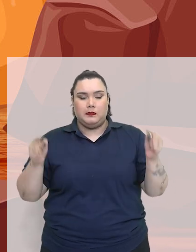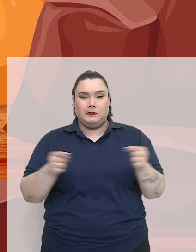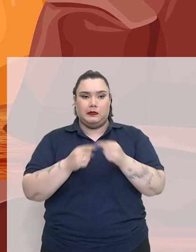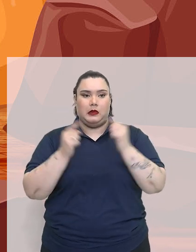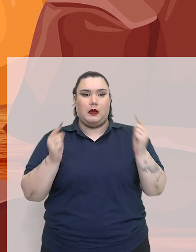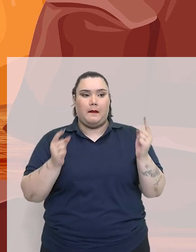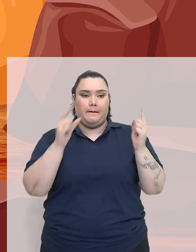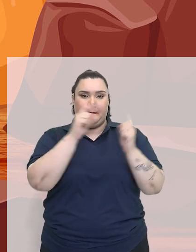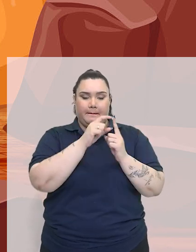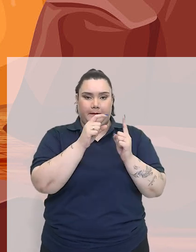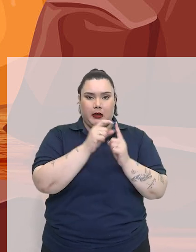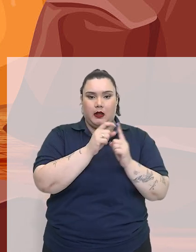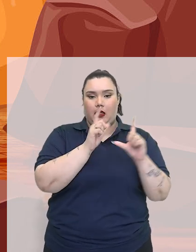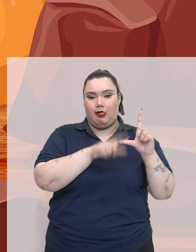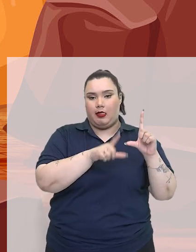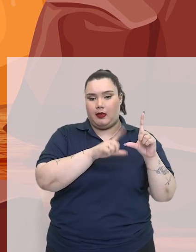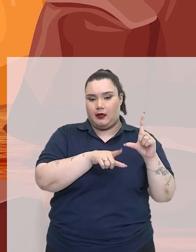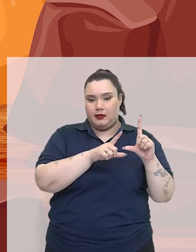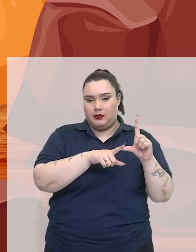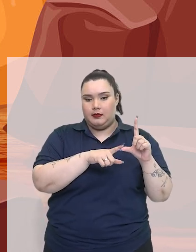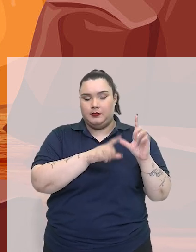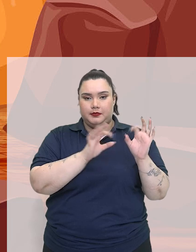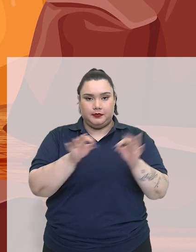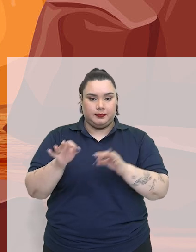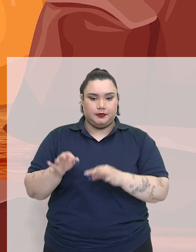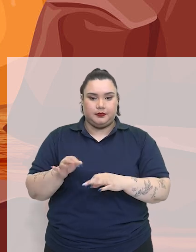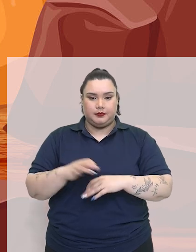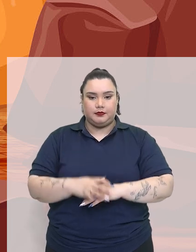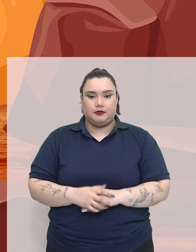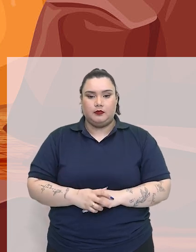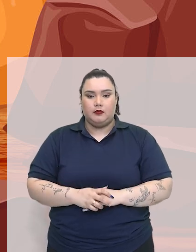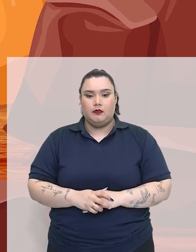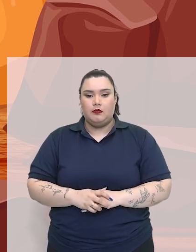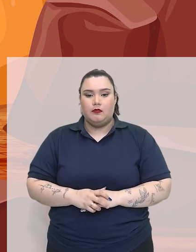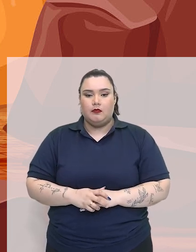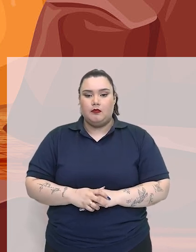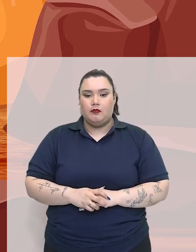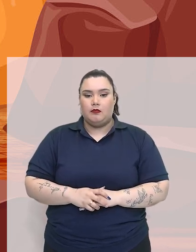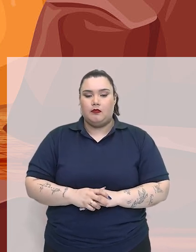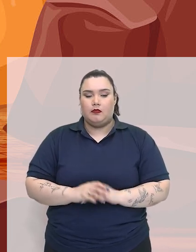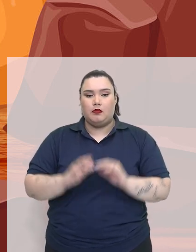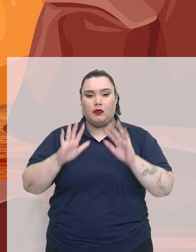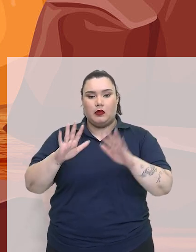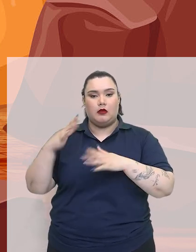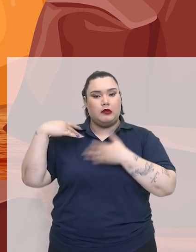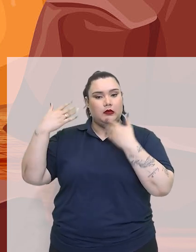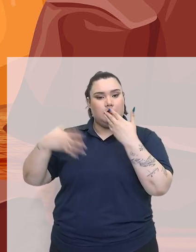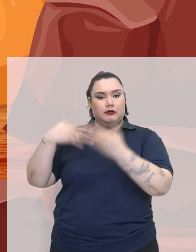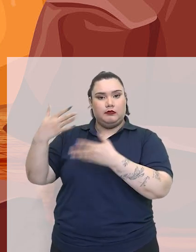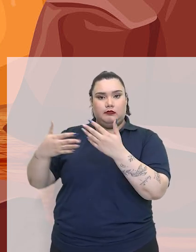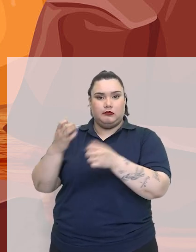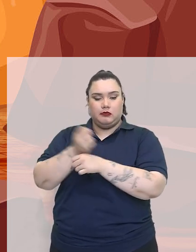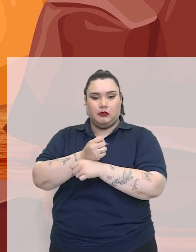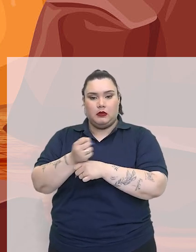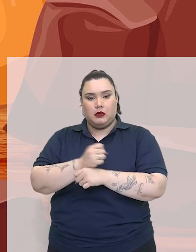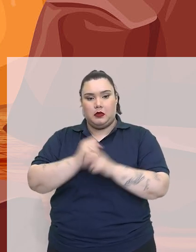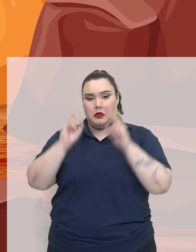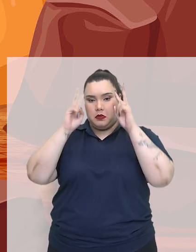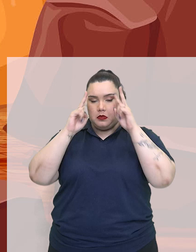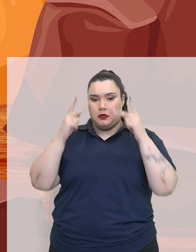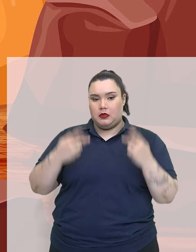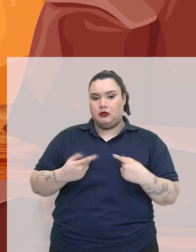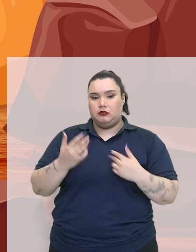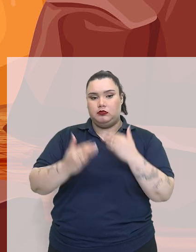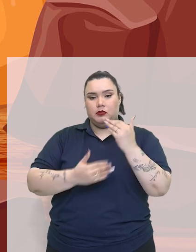a palavra, a letra, né, o sinal gráfico. Então, ao longo dos tempos, os seres